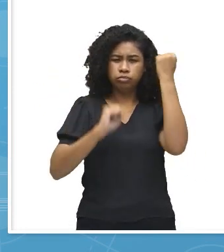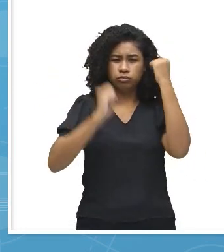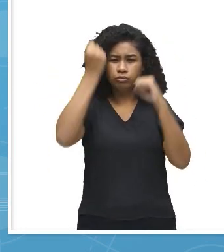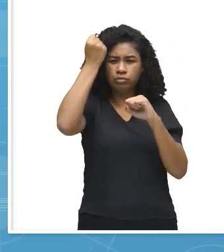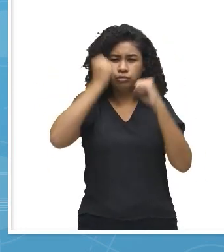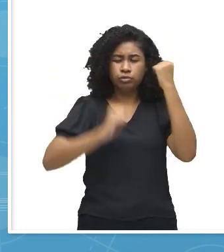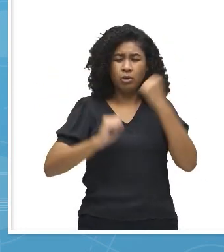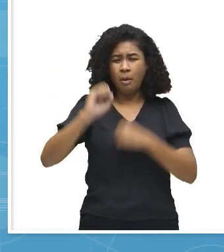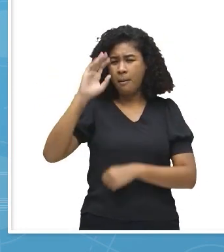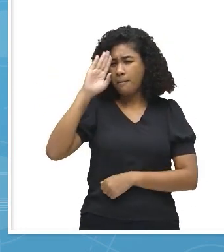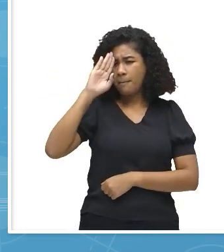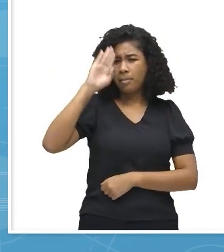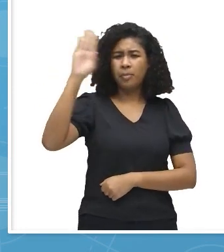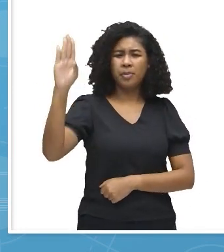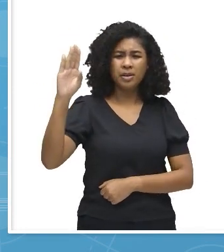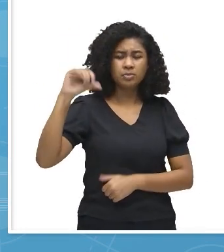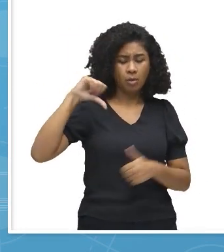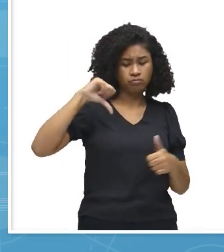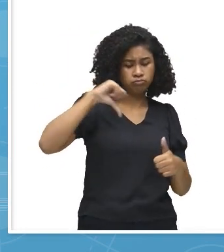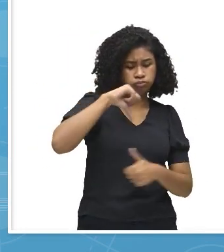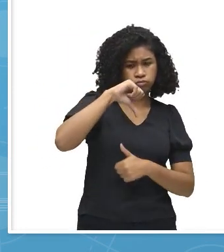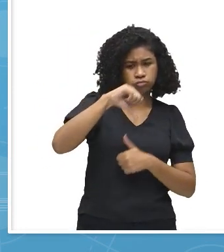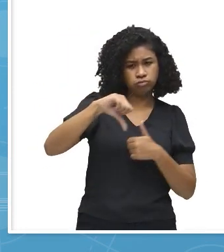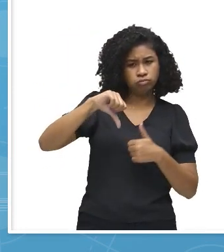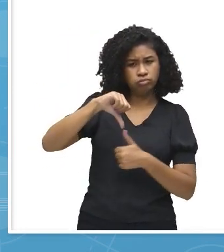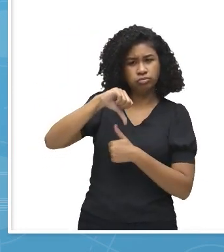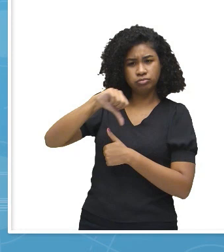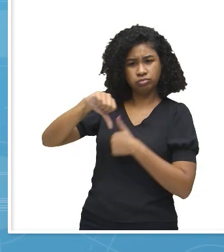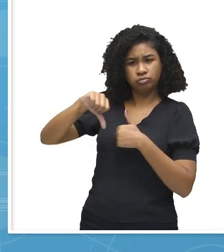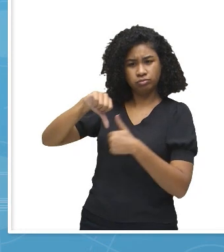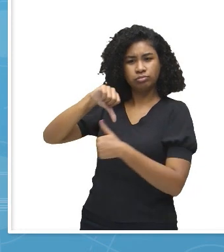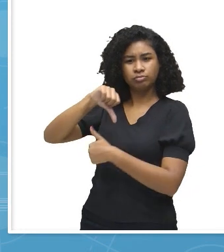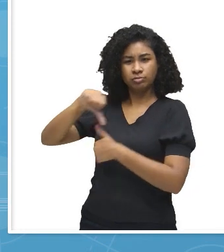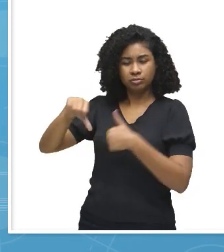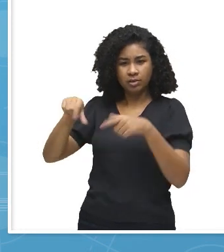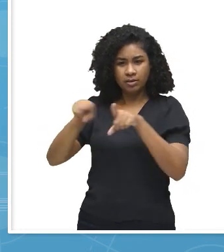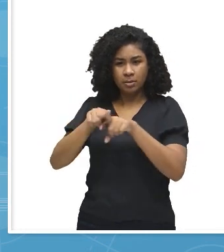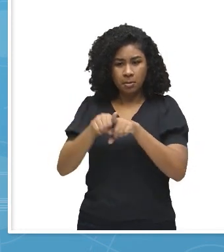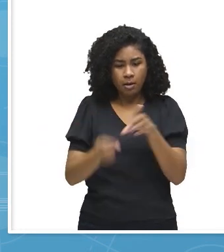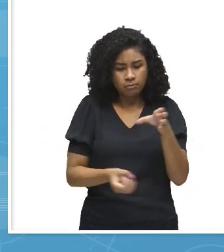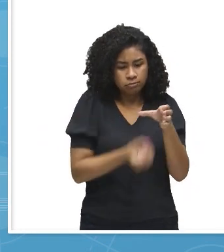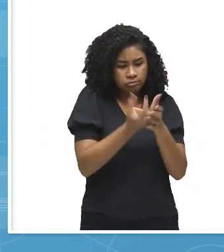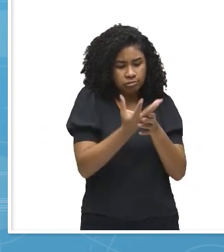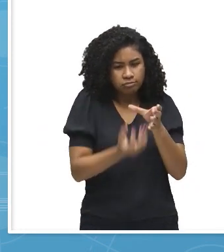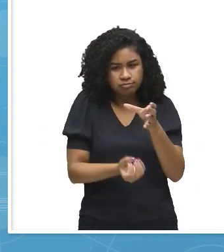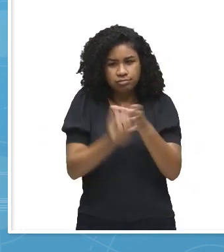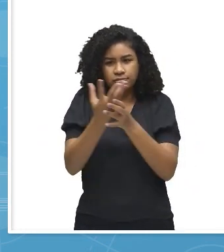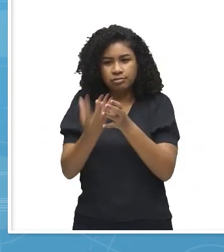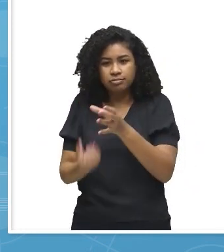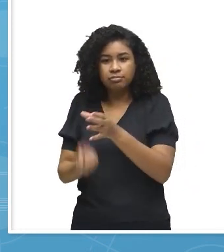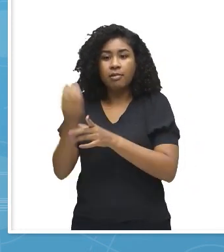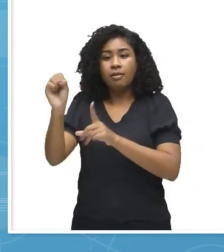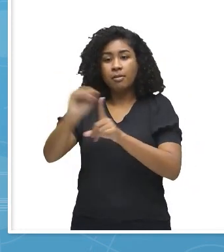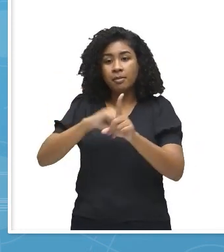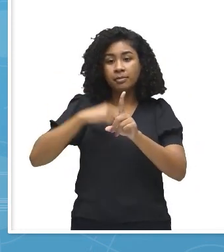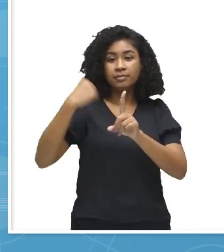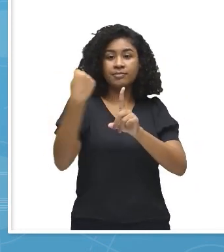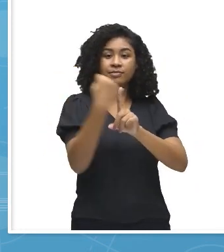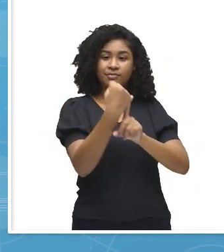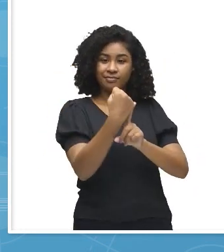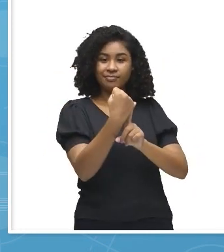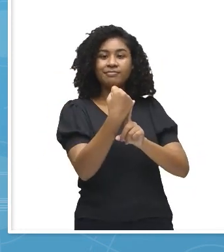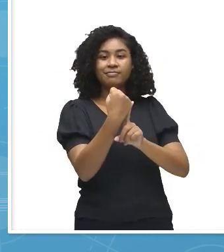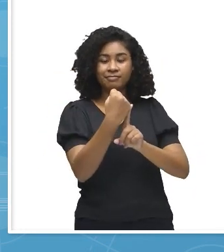de transformação do meio e de construção das bases da sociedade. Entre os